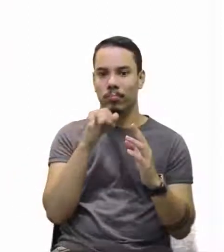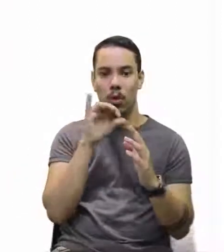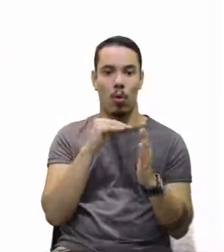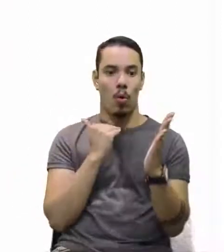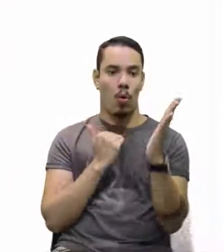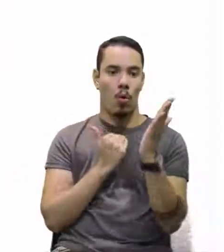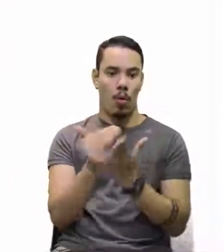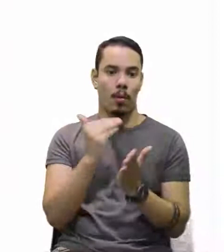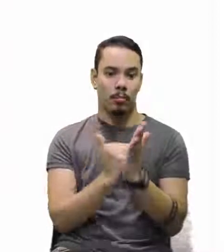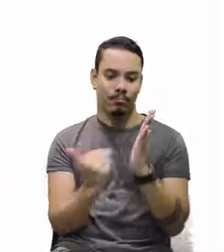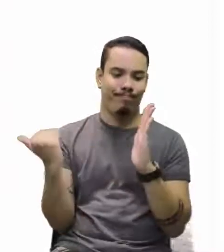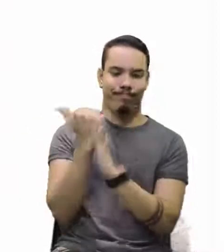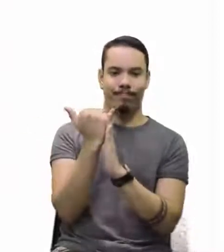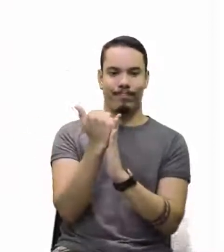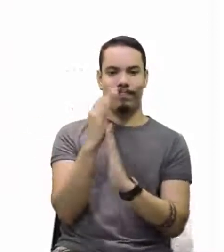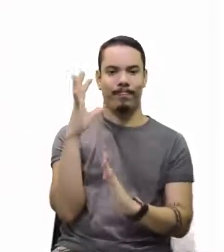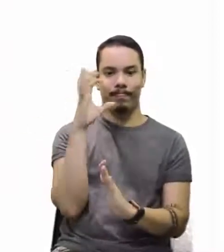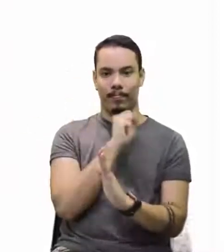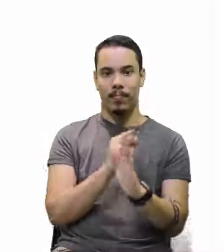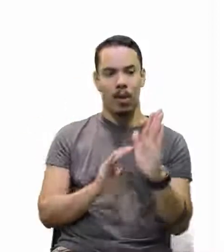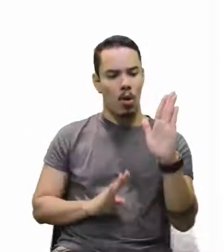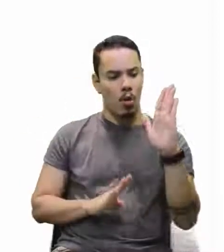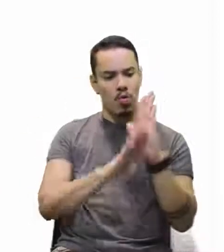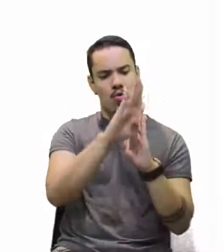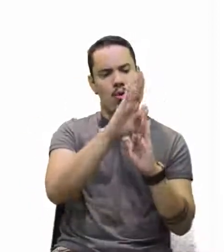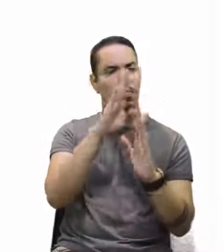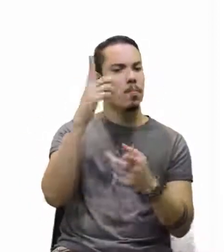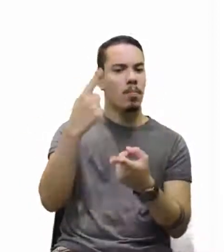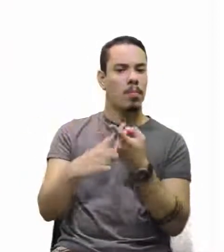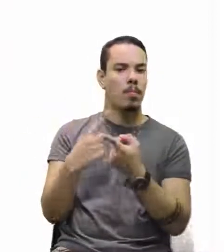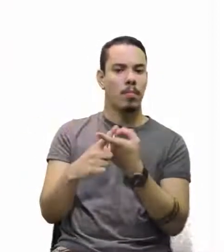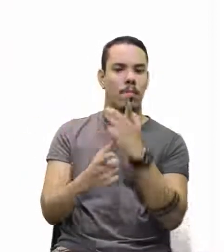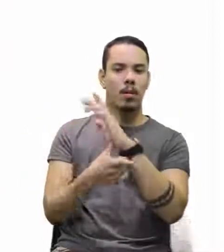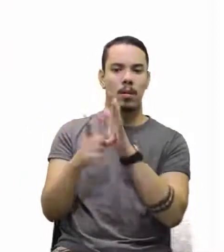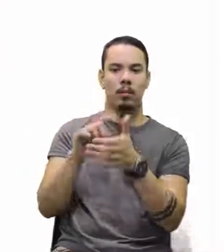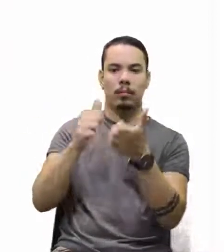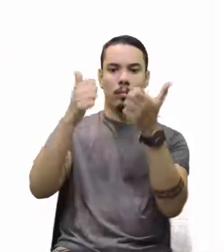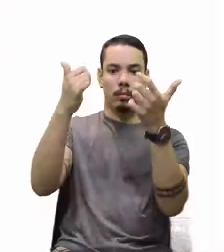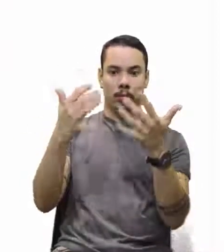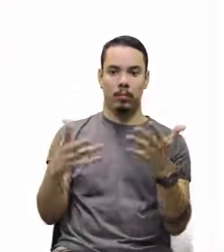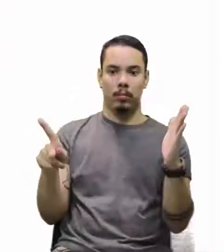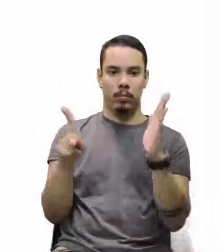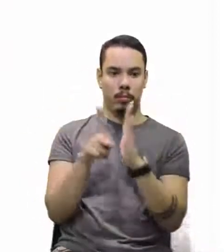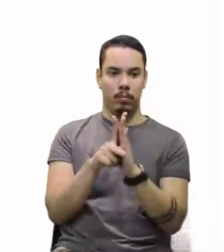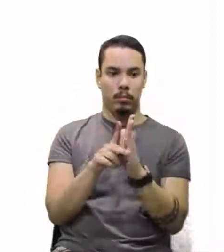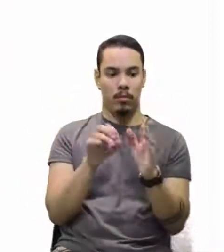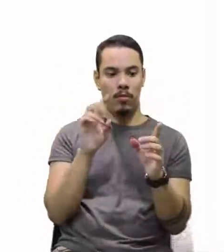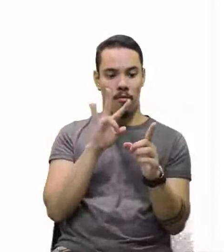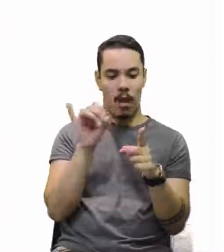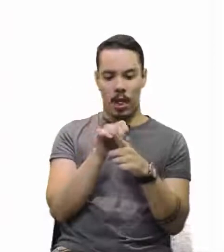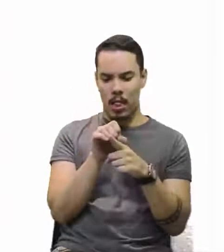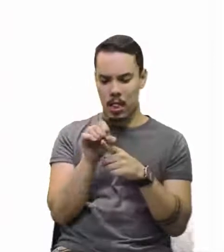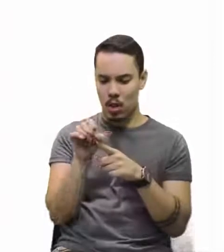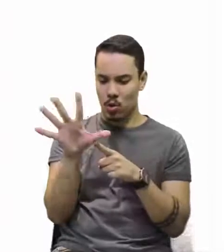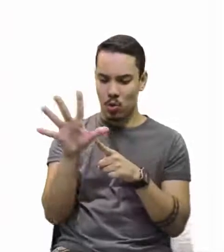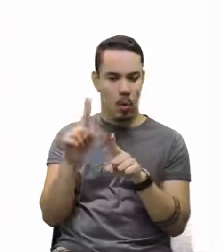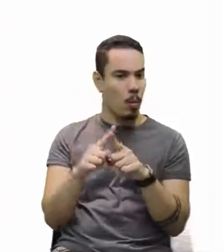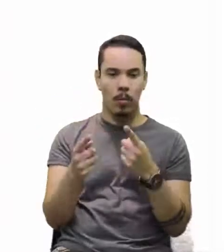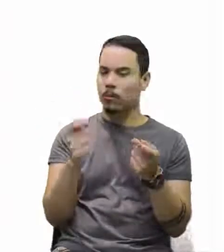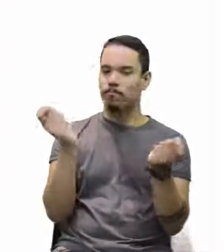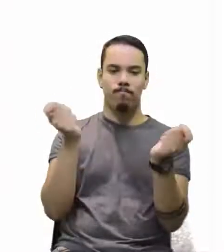crescer. Por que começa a crescer? Nós falamos que aqui nós temos um indutor, né? Mas não